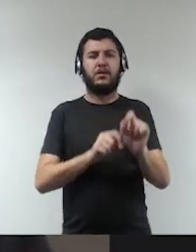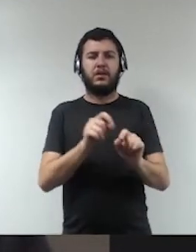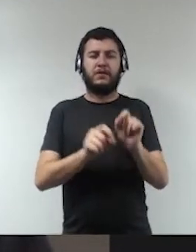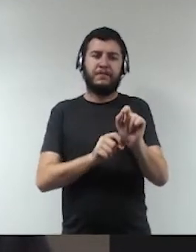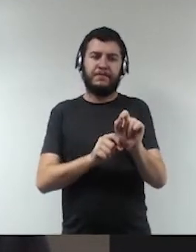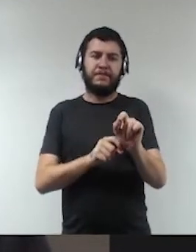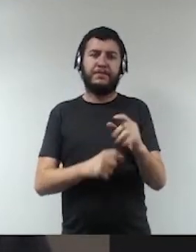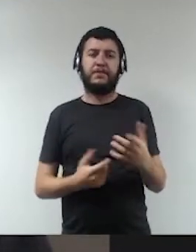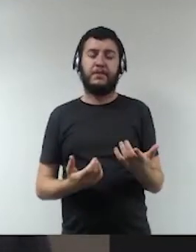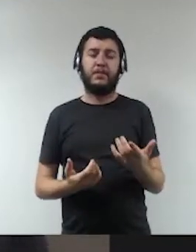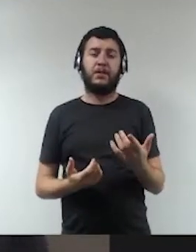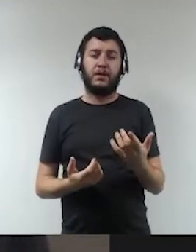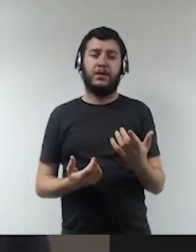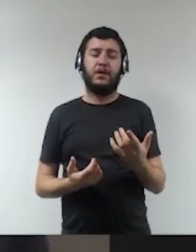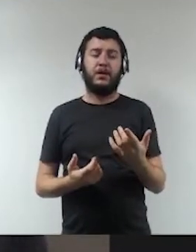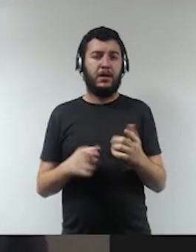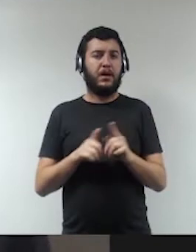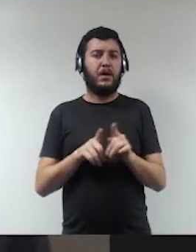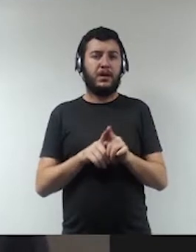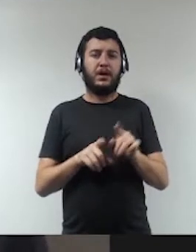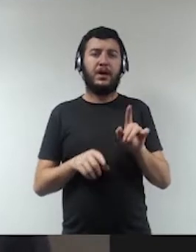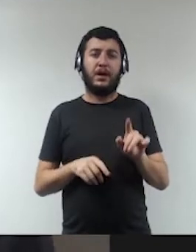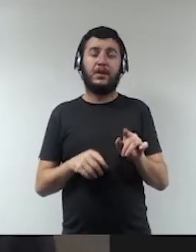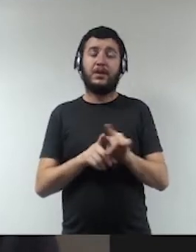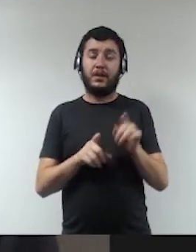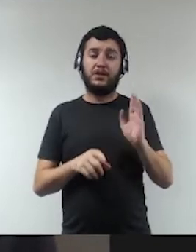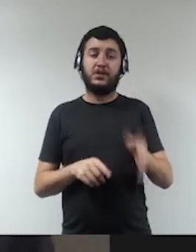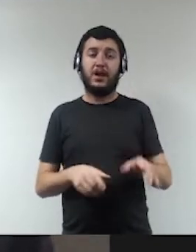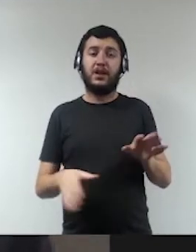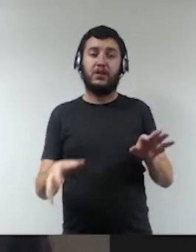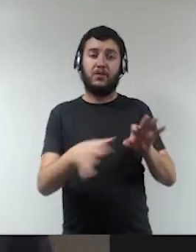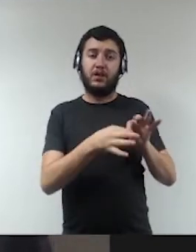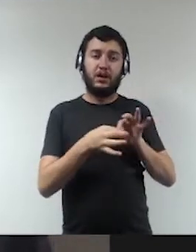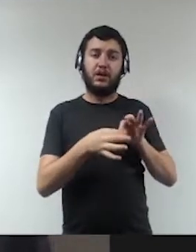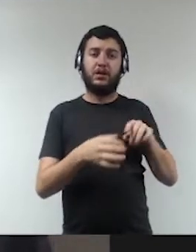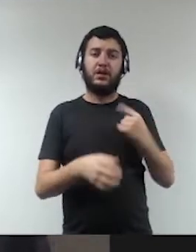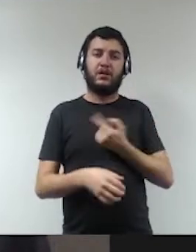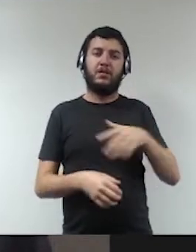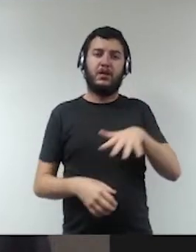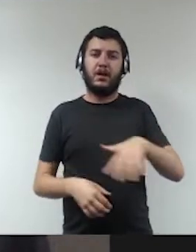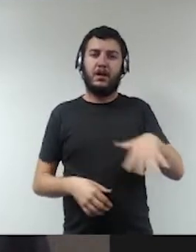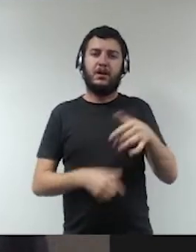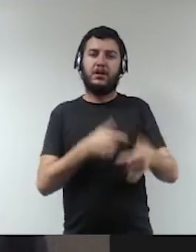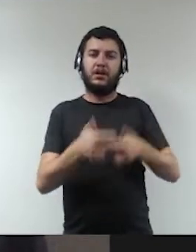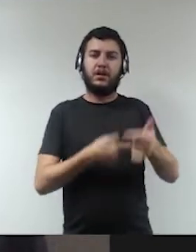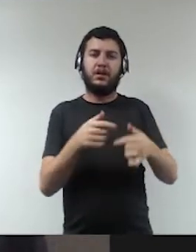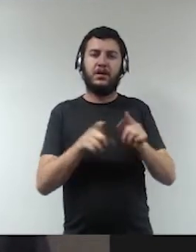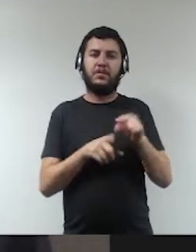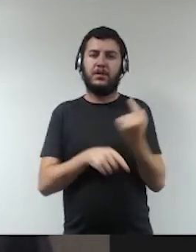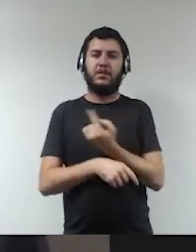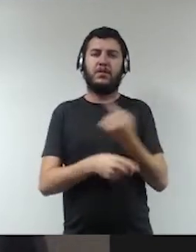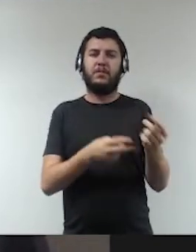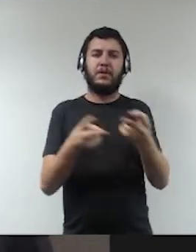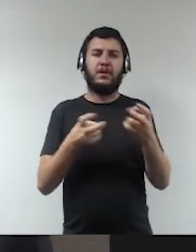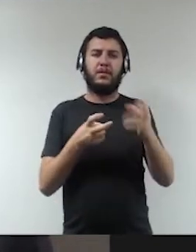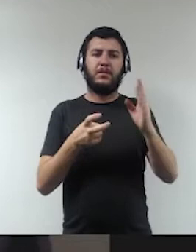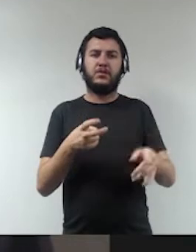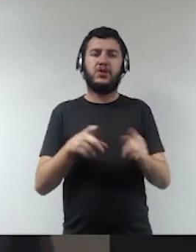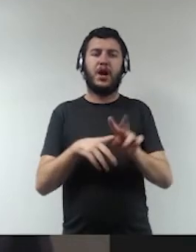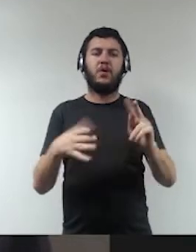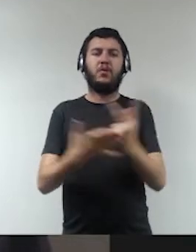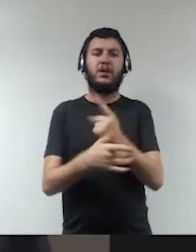pois expressa-se pela necessidade e pela imponibilidade da observância da jurisprudência dos